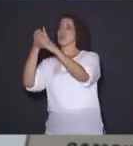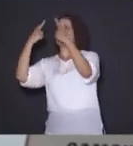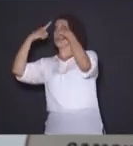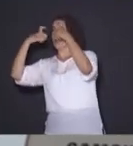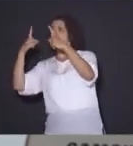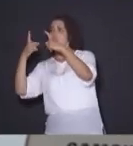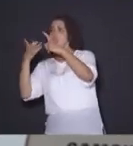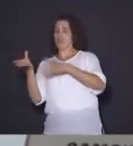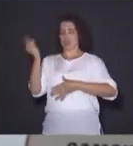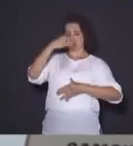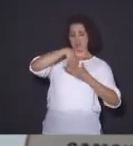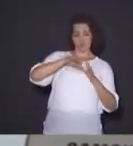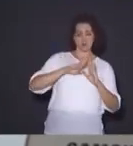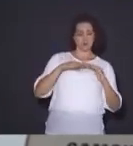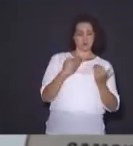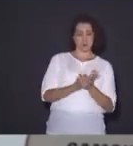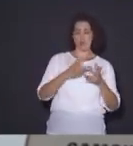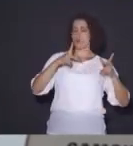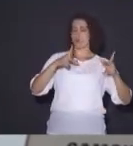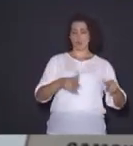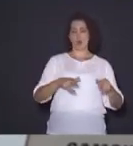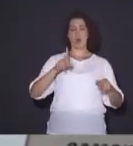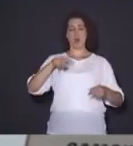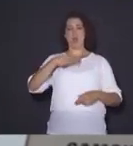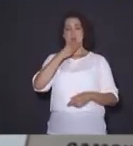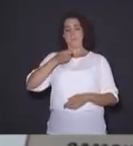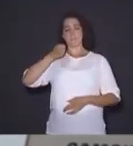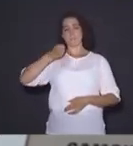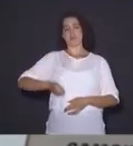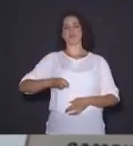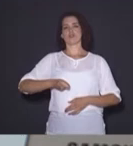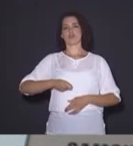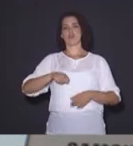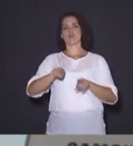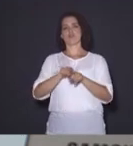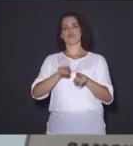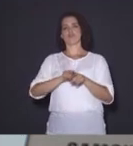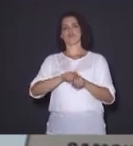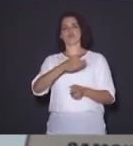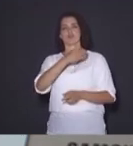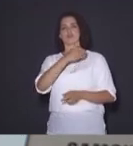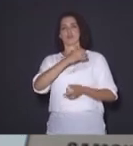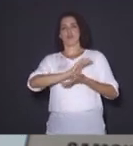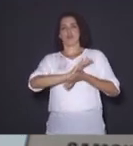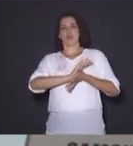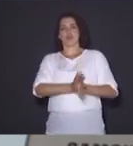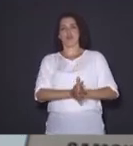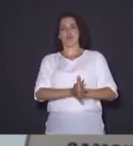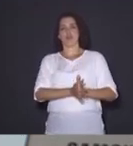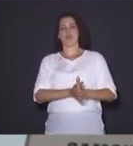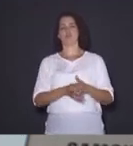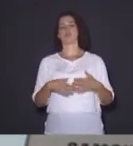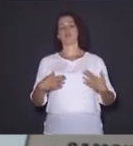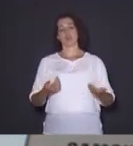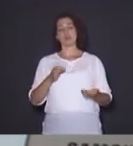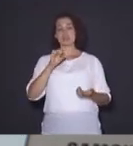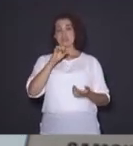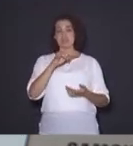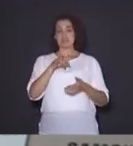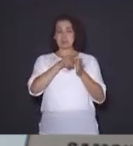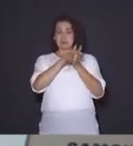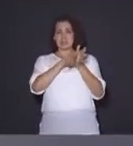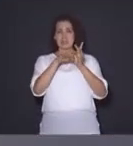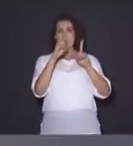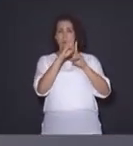a violência é machista patriarcal sexista racista né então essa gente da cesta básica pesquisada no google se a gente vai ver